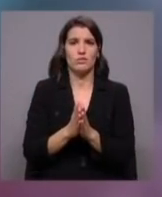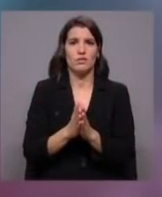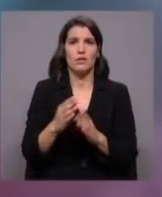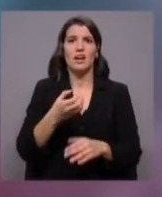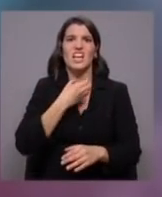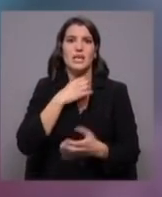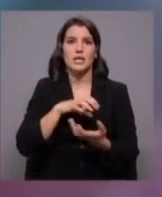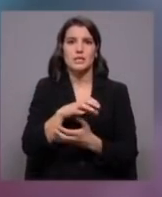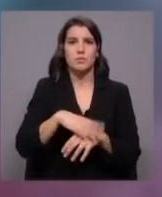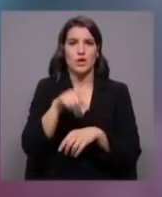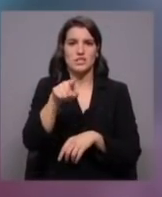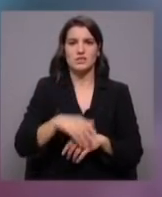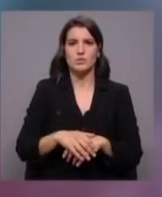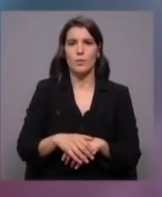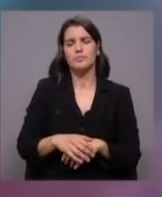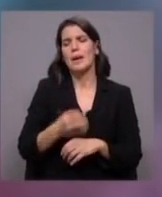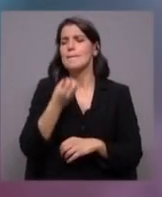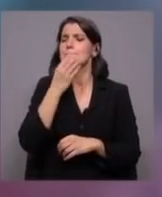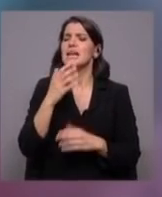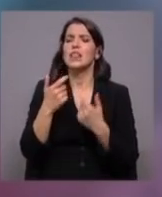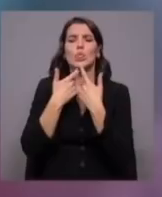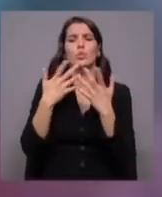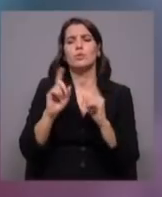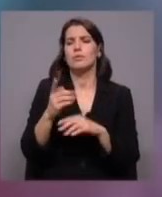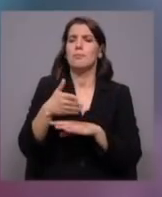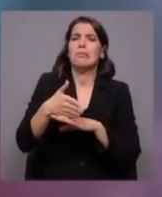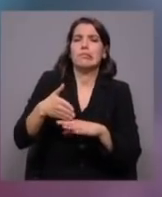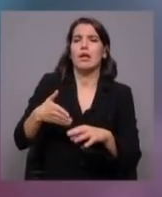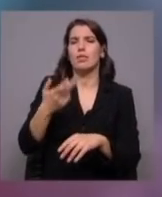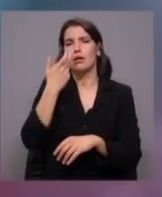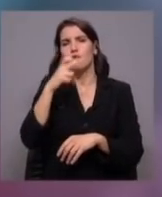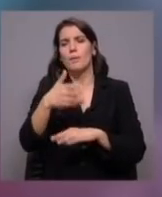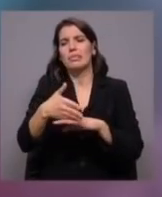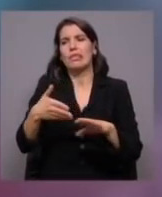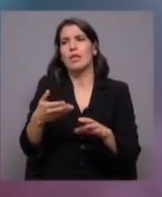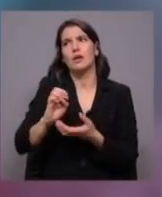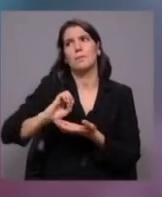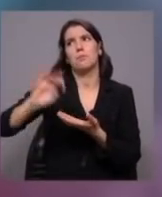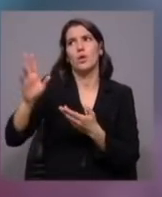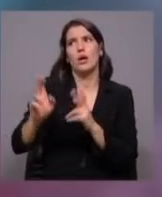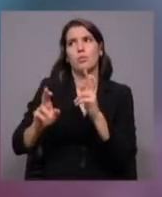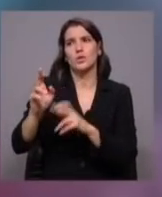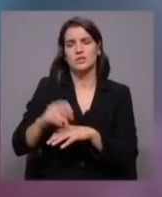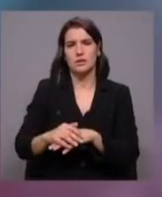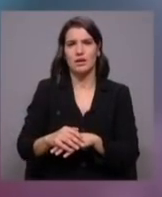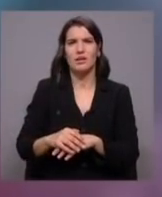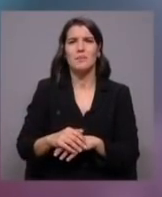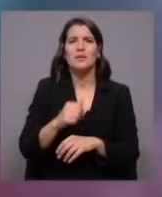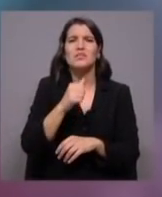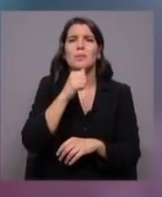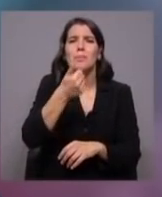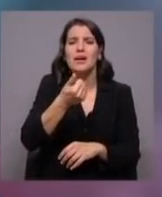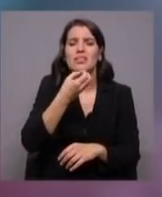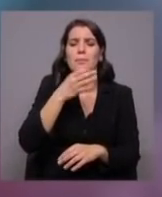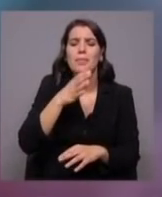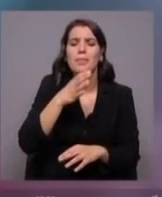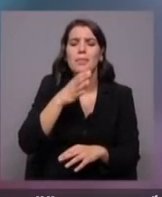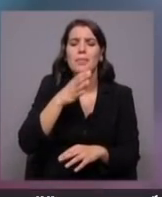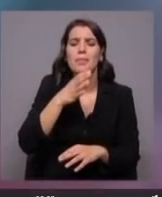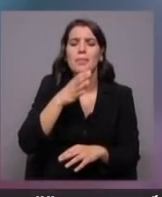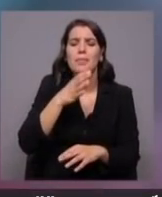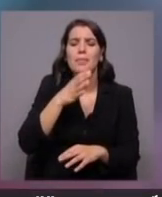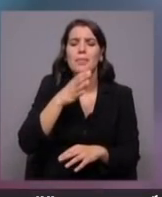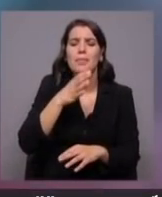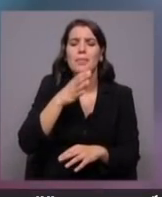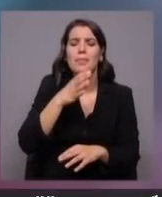ai, não vão perder tudo, só vão perder metade, porque eu só vou pôr metade das pensões lá. Porquê é que hão de perder alguma coisa? Se há matéria...